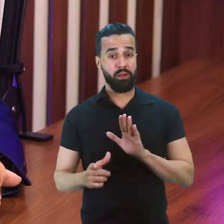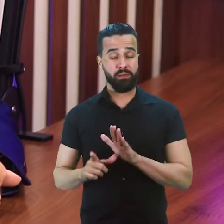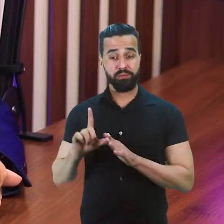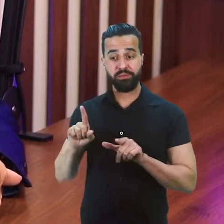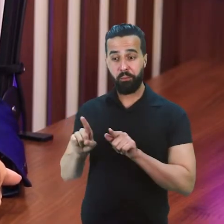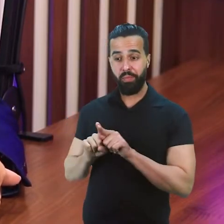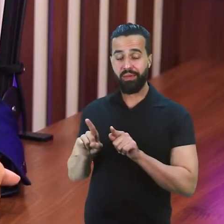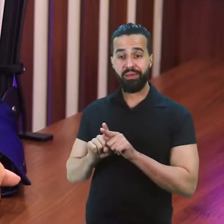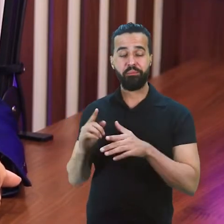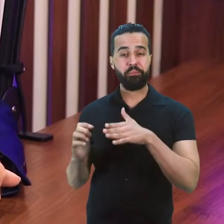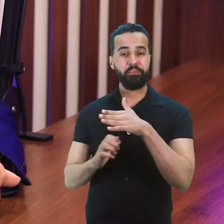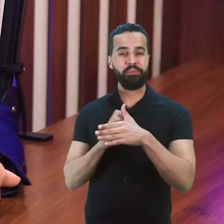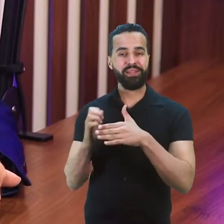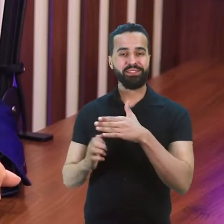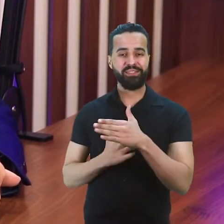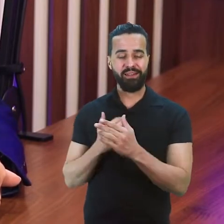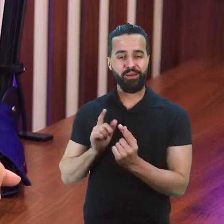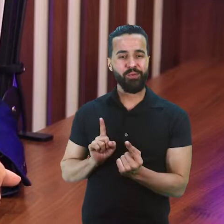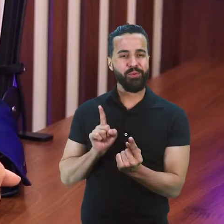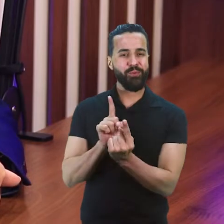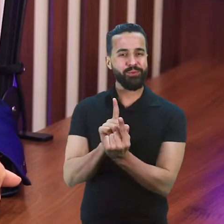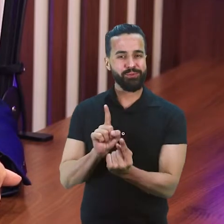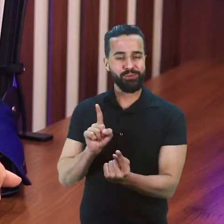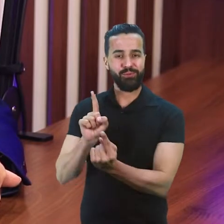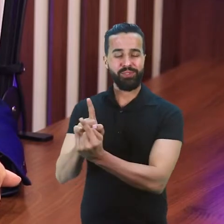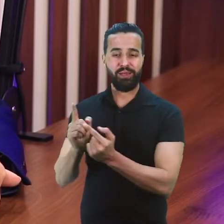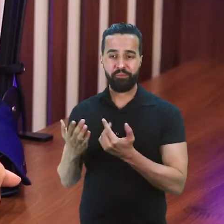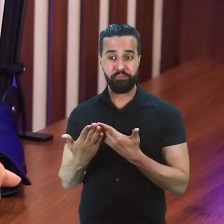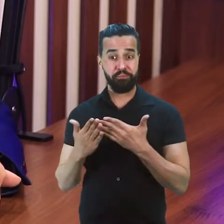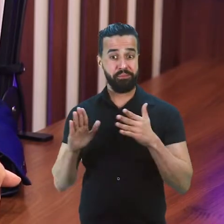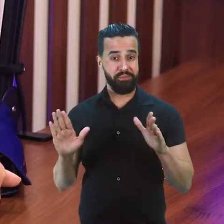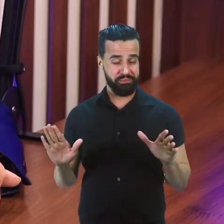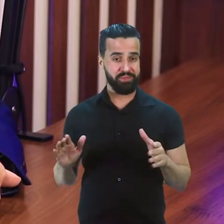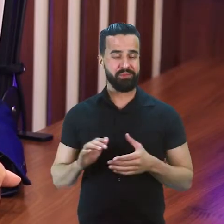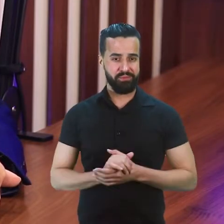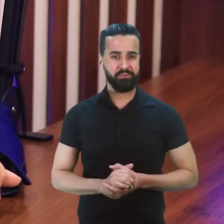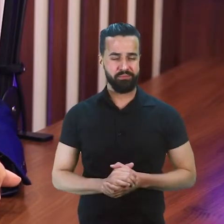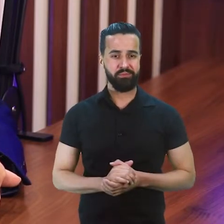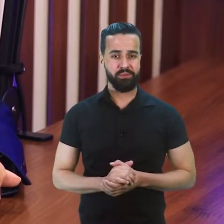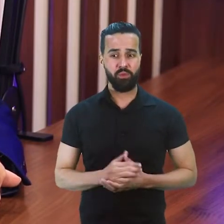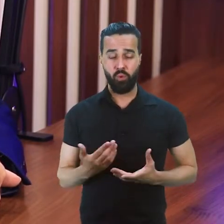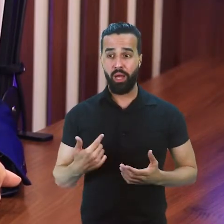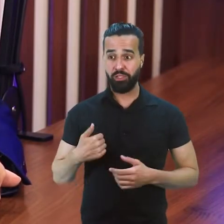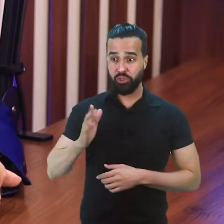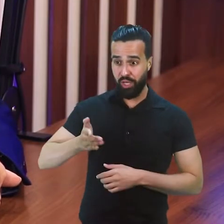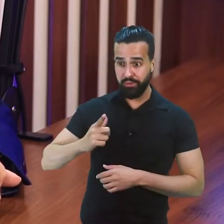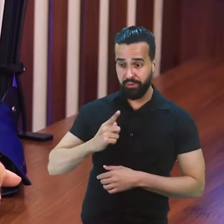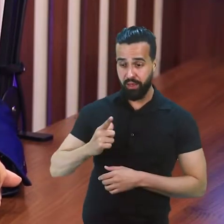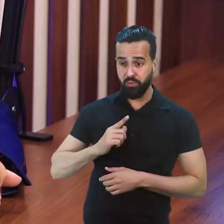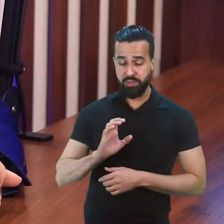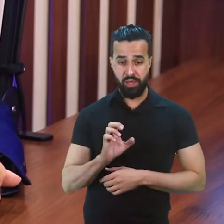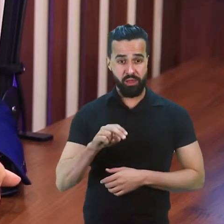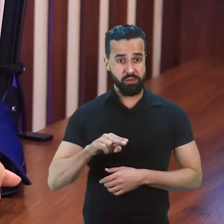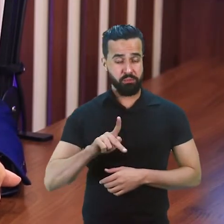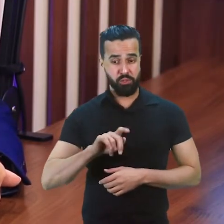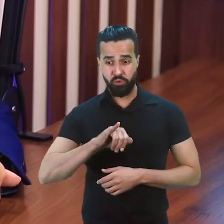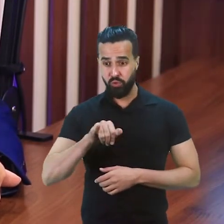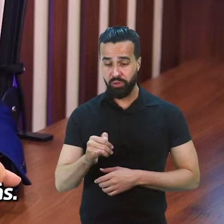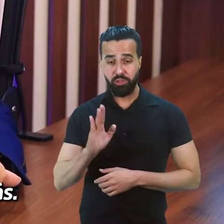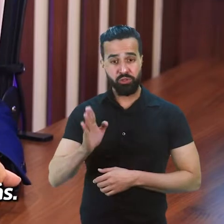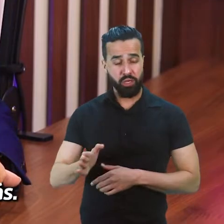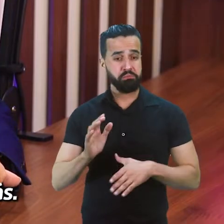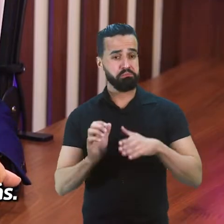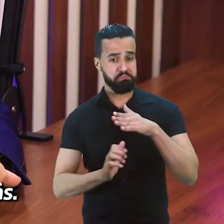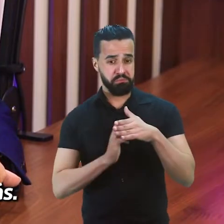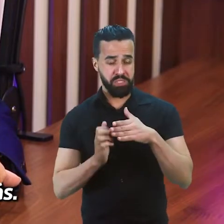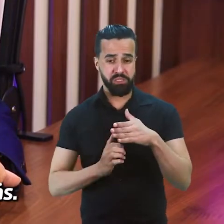aberta. A gente começou por ela. Fechamos o contrato através dela. Né? Ele falou, não, eu tenho um CNPJ já de uma empresa de consultoria, né?